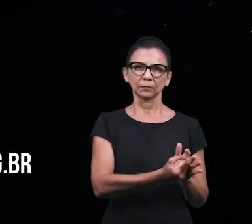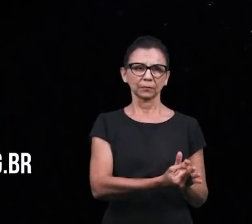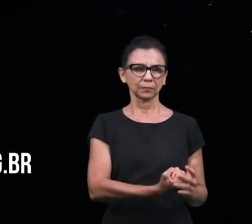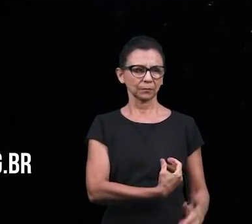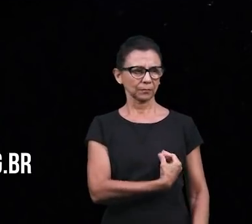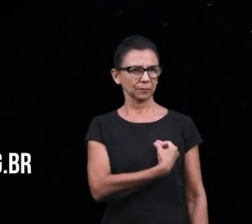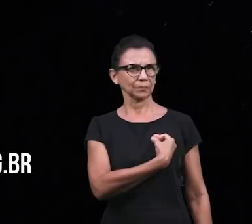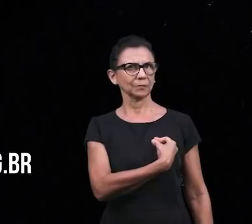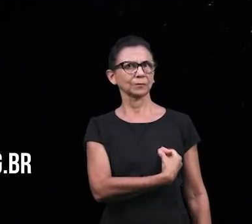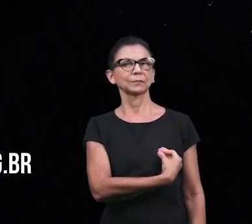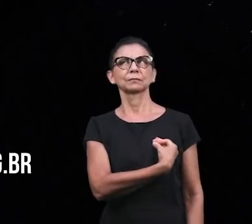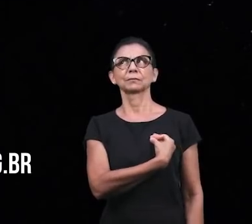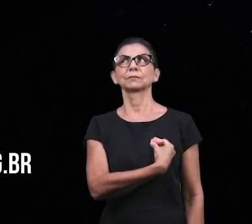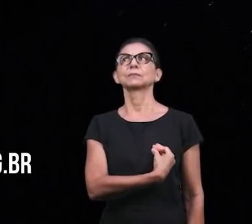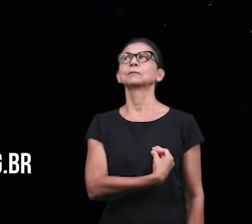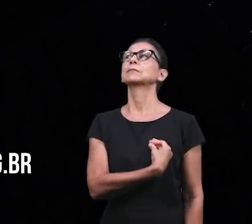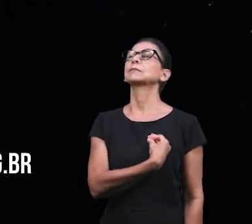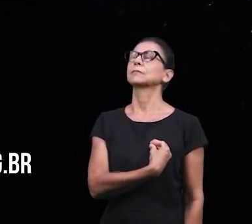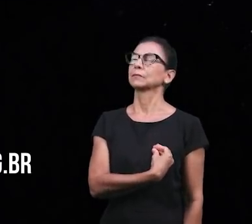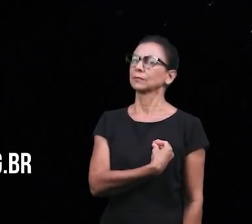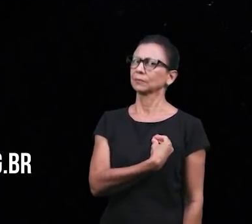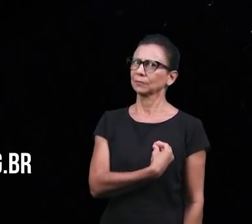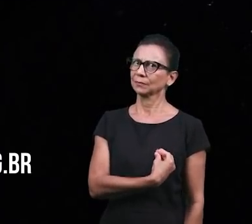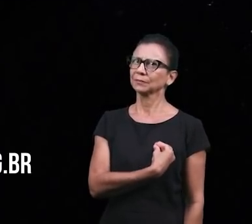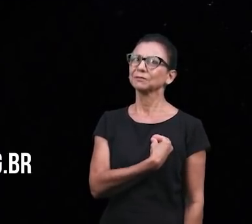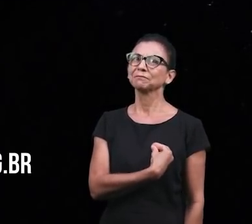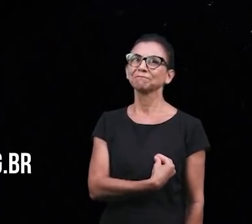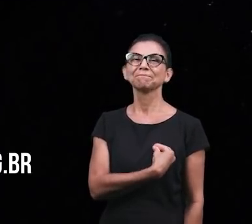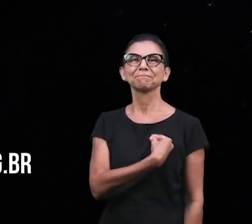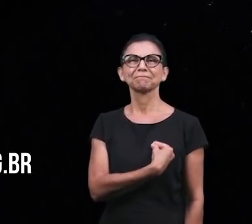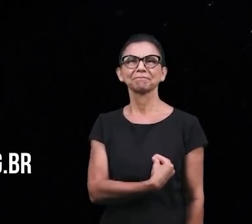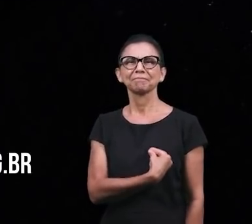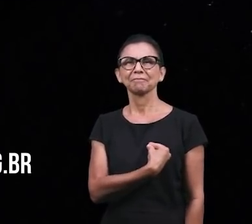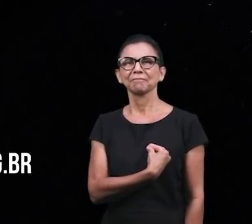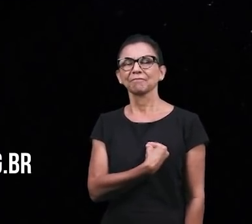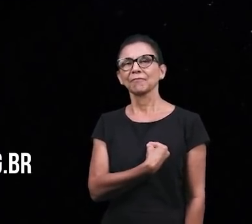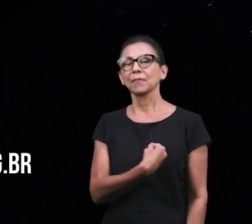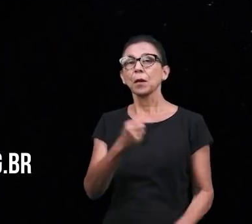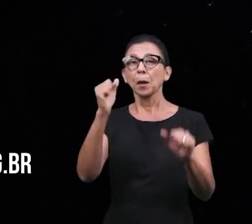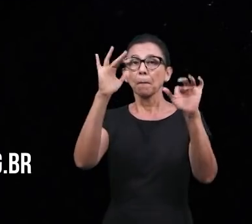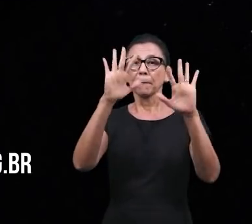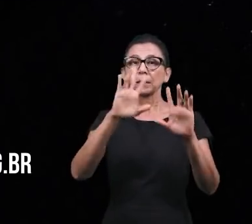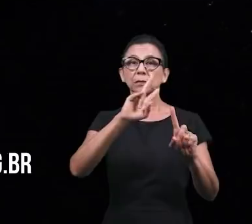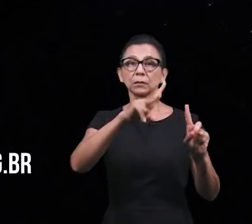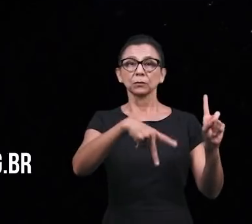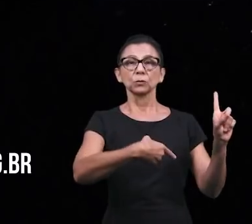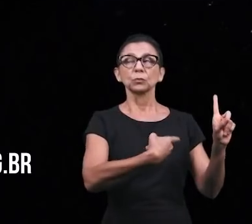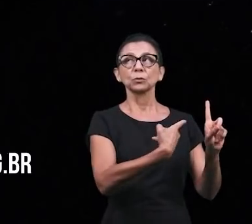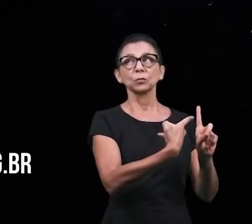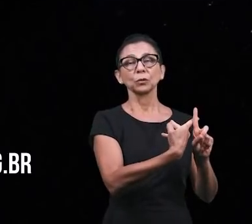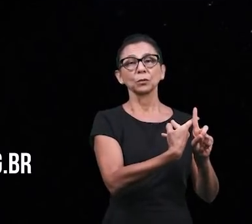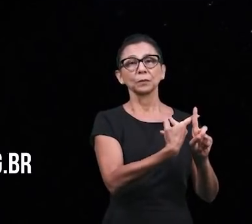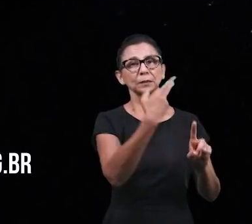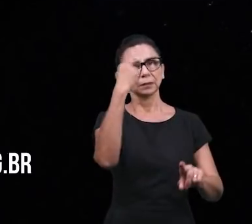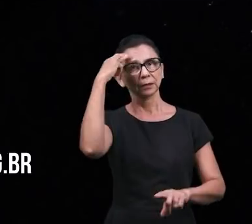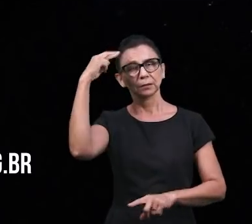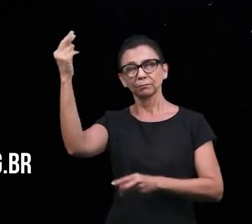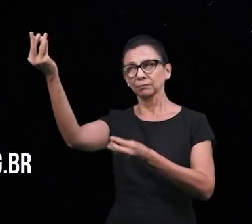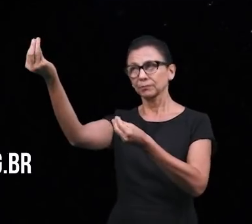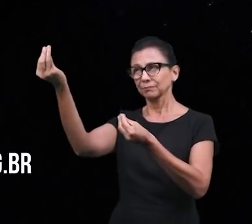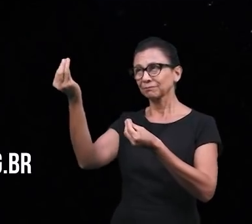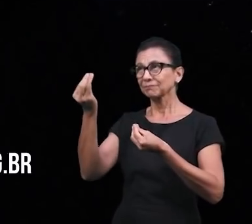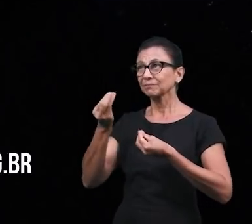sobre mim, porção dobrada, ó Senhor, me